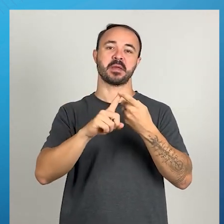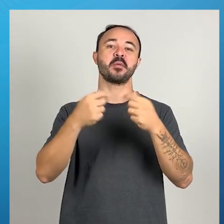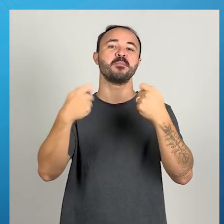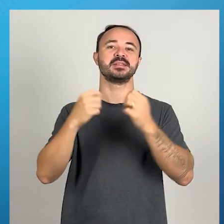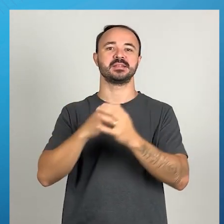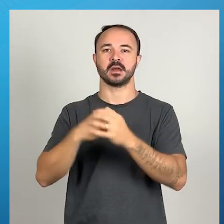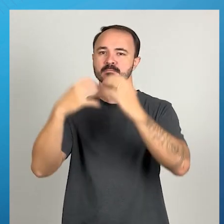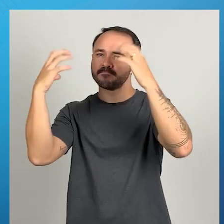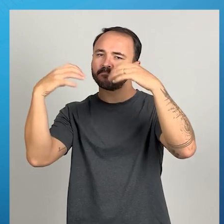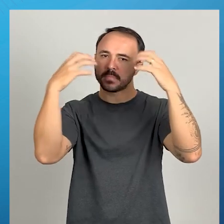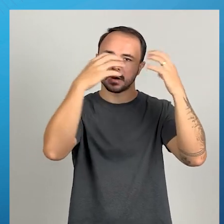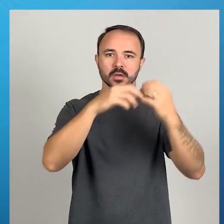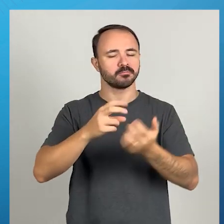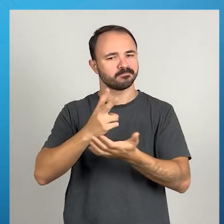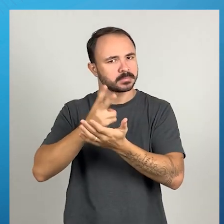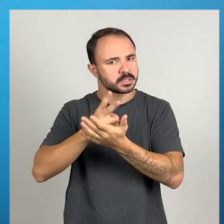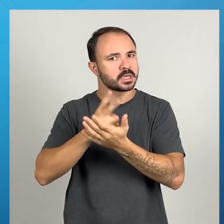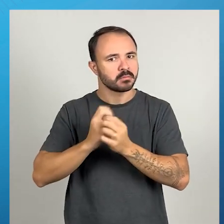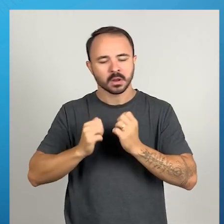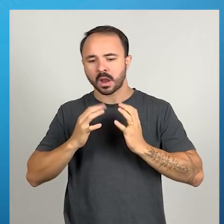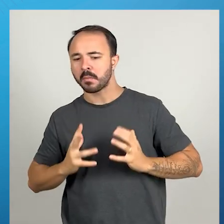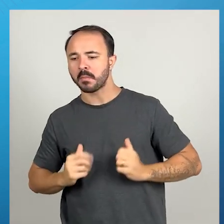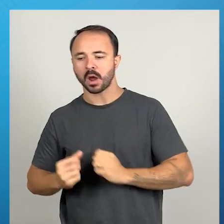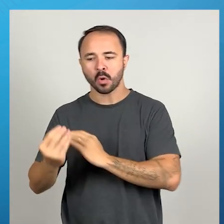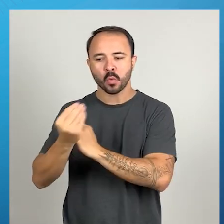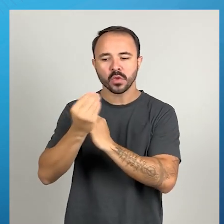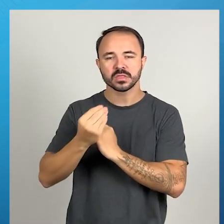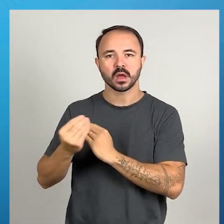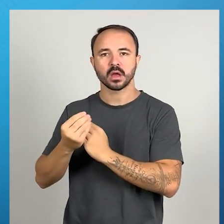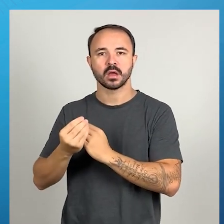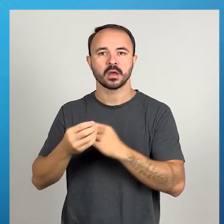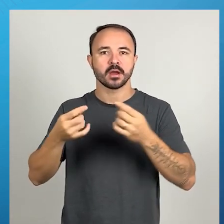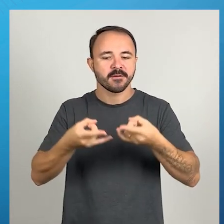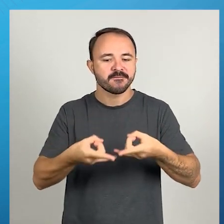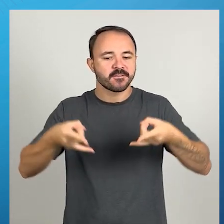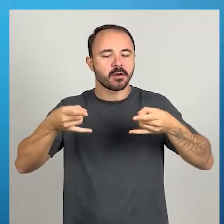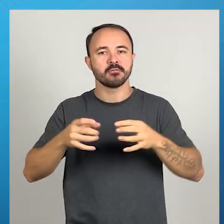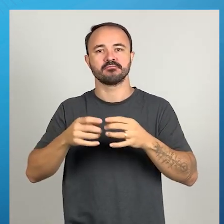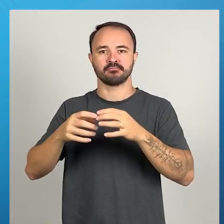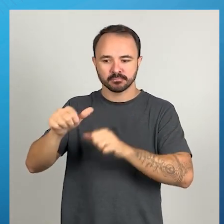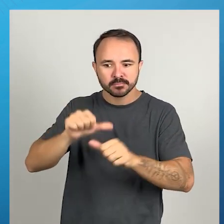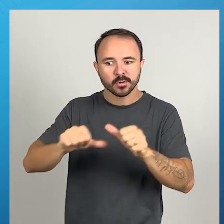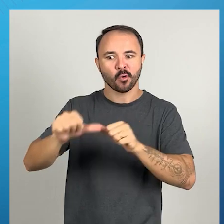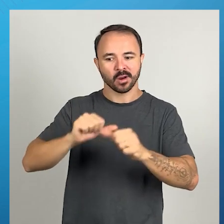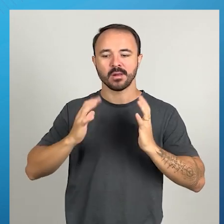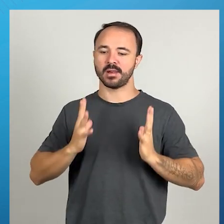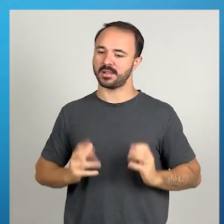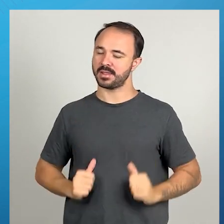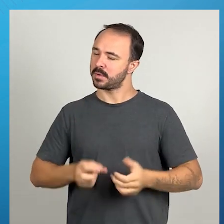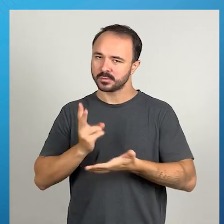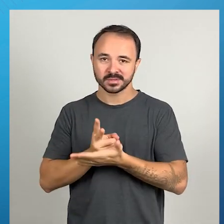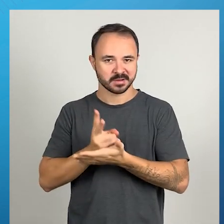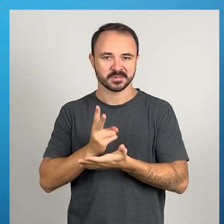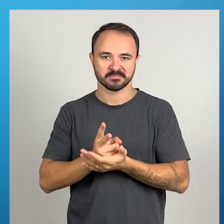umbilical. Isso é muito importante que seja ficar atento, né, a esse ponto. A falta de higiene pode levar a doenças